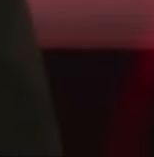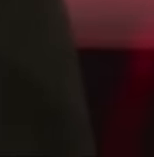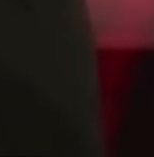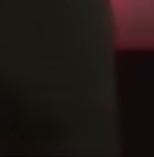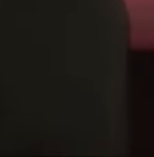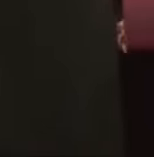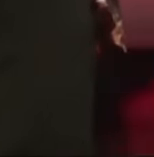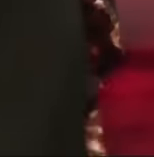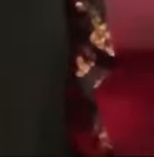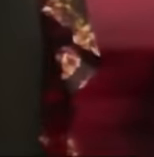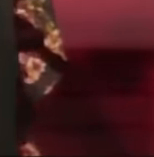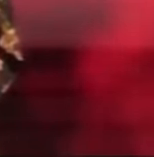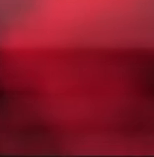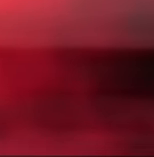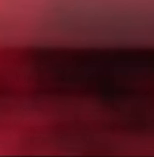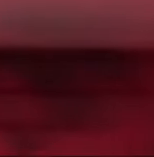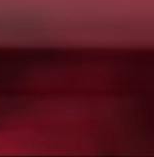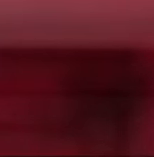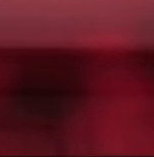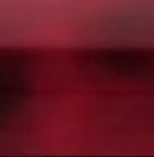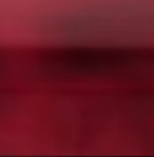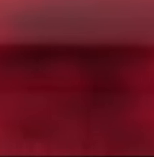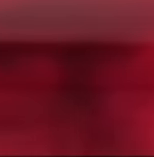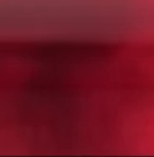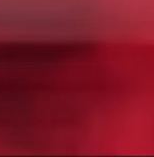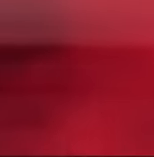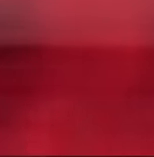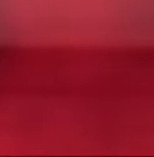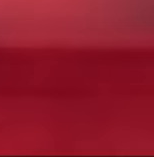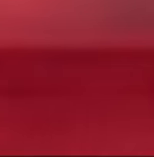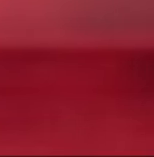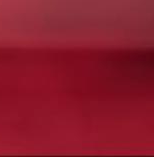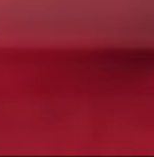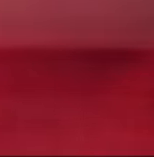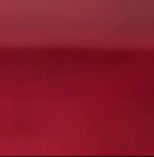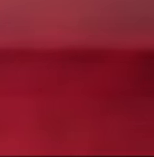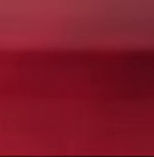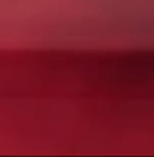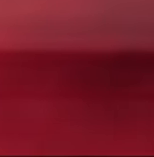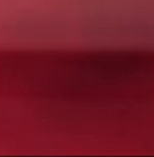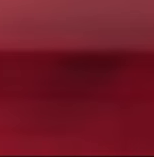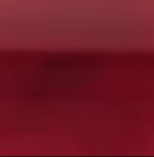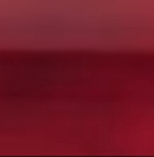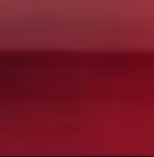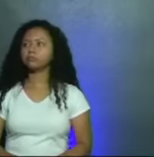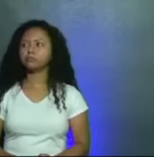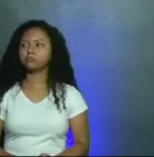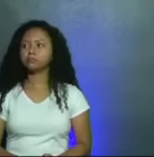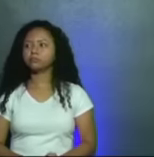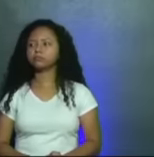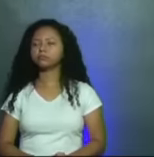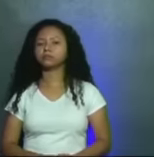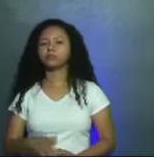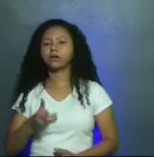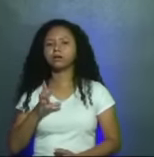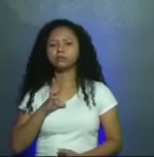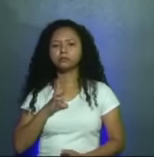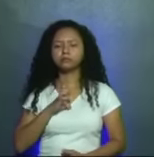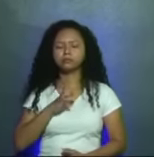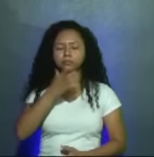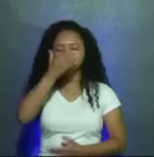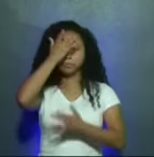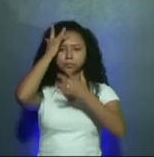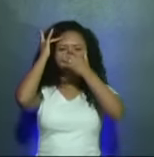alguém que foi curado e quer rapidinho dar um testemunho? Isso encoraja tantas pessoas. Alguém foi curado aqui